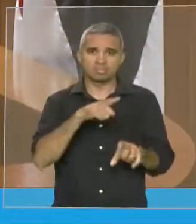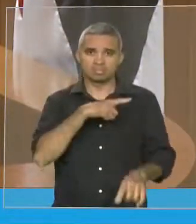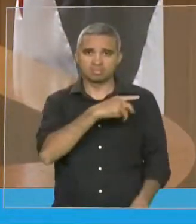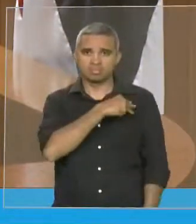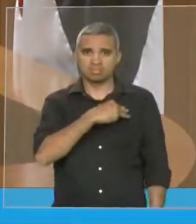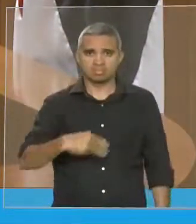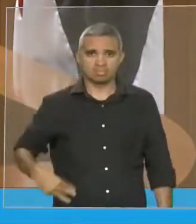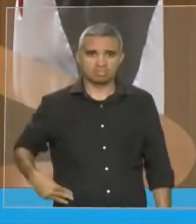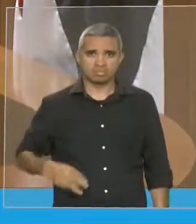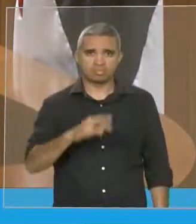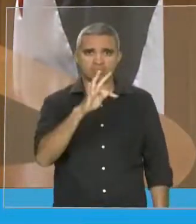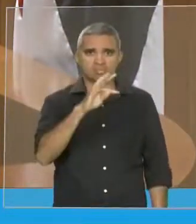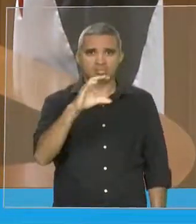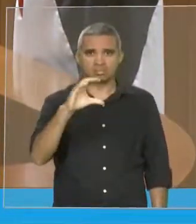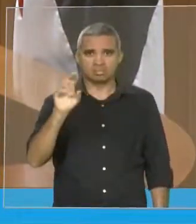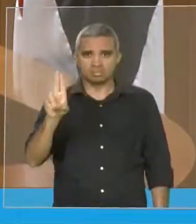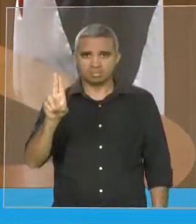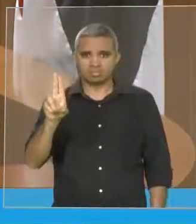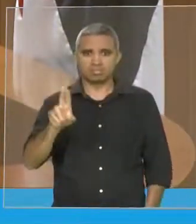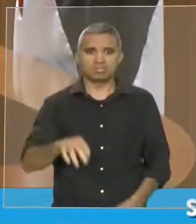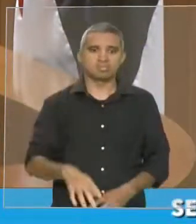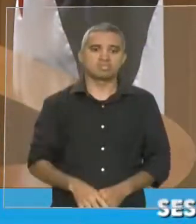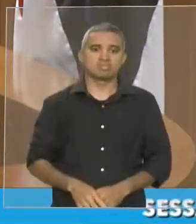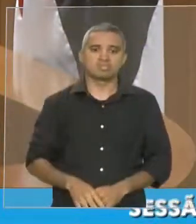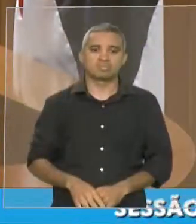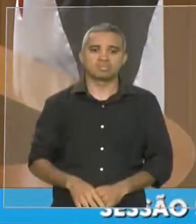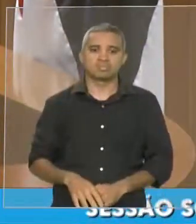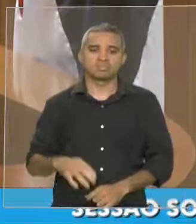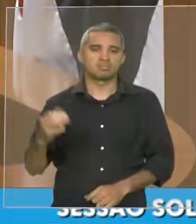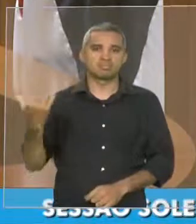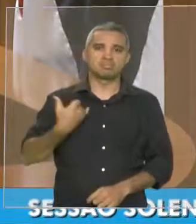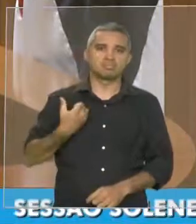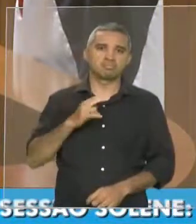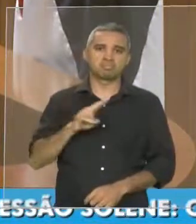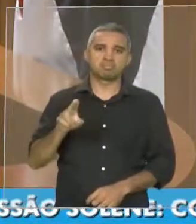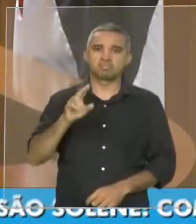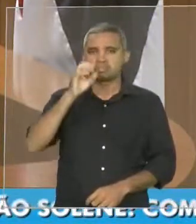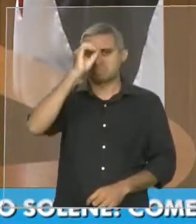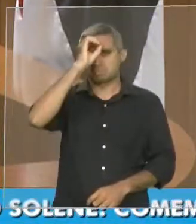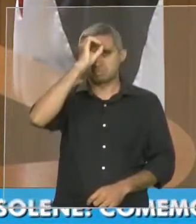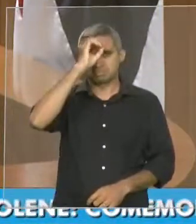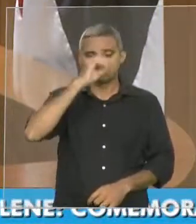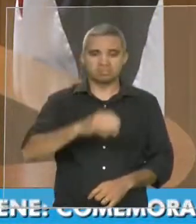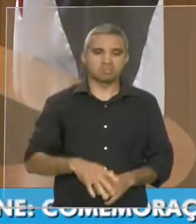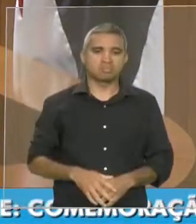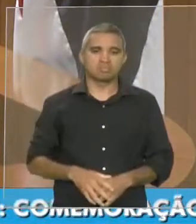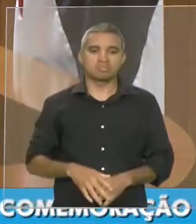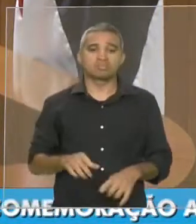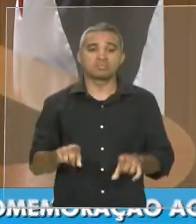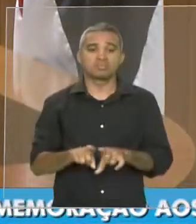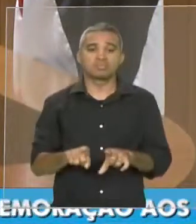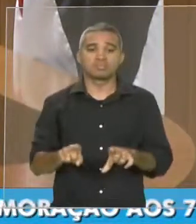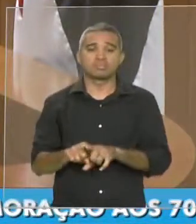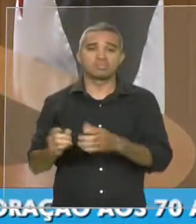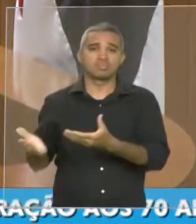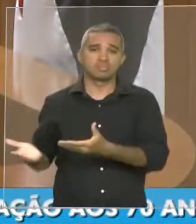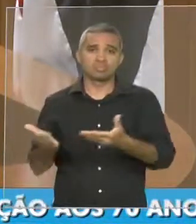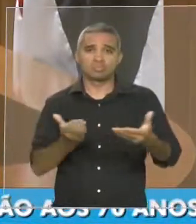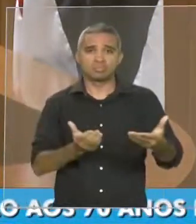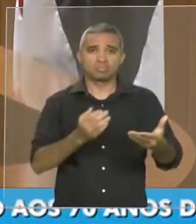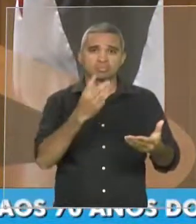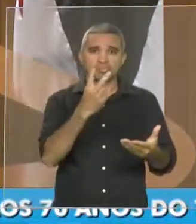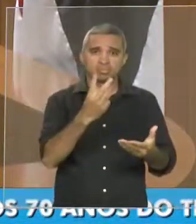agora, e não tenho, na verdade, essa informação do nome do ministro do TCU. Foram ainda convidados 2 tribunais de